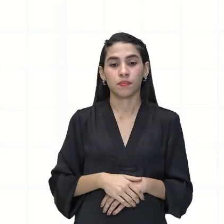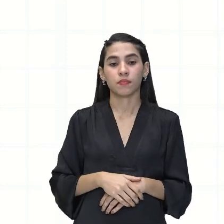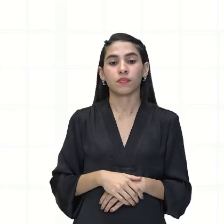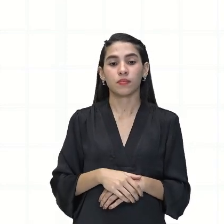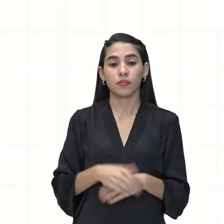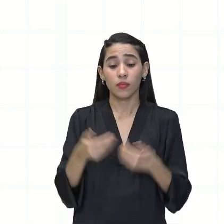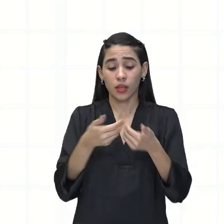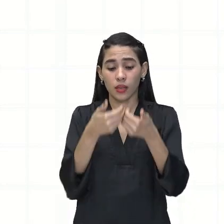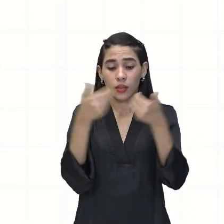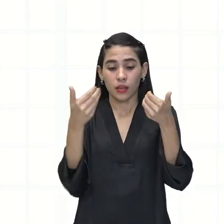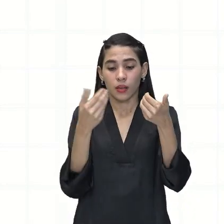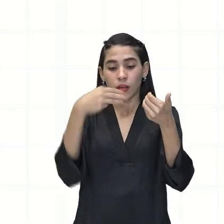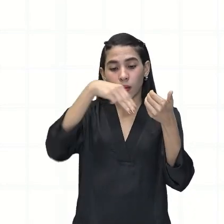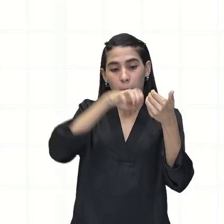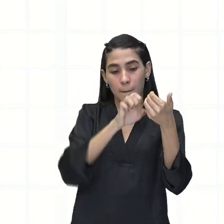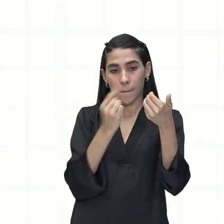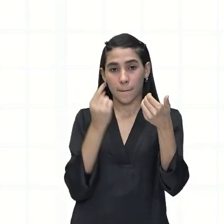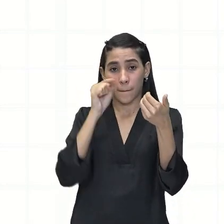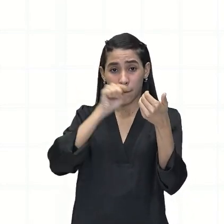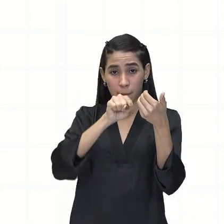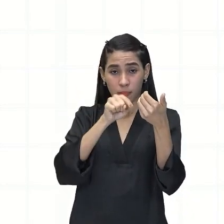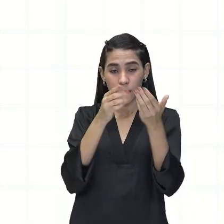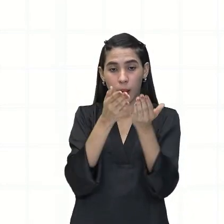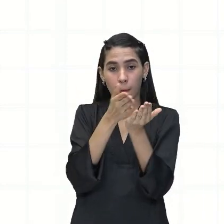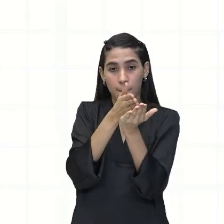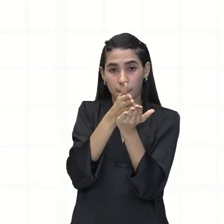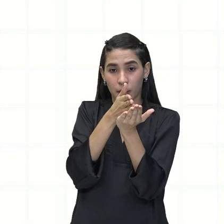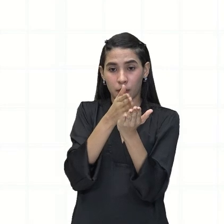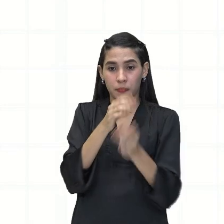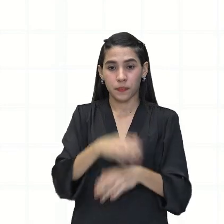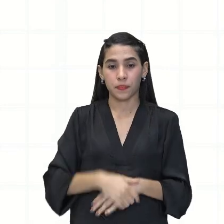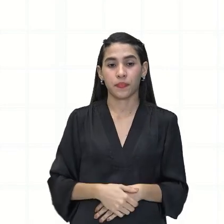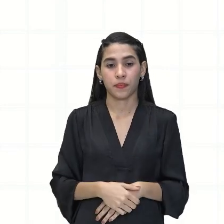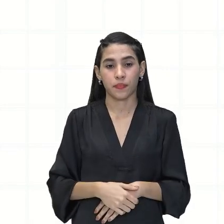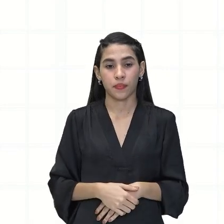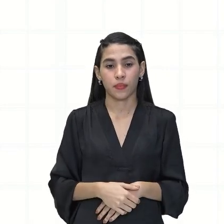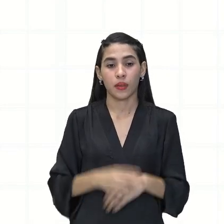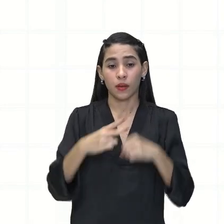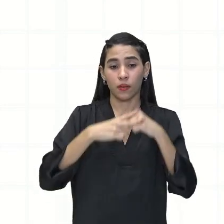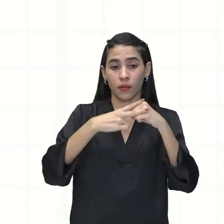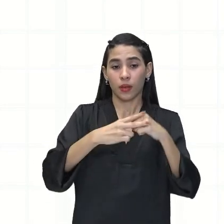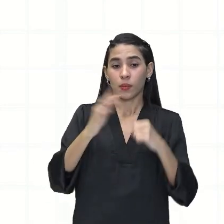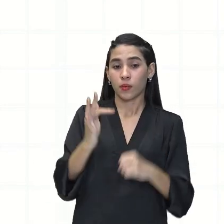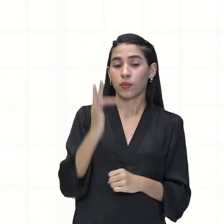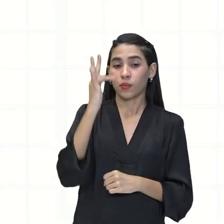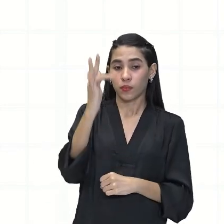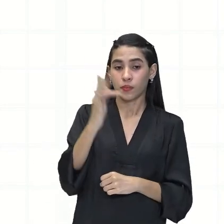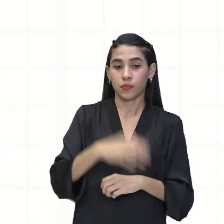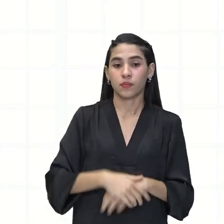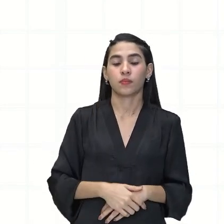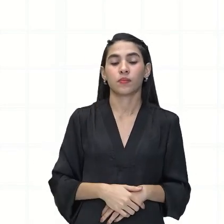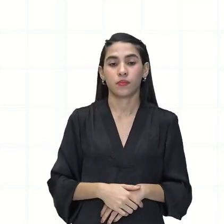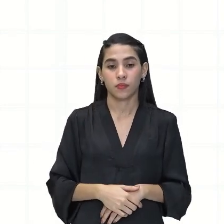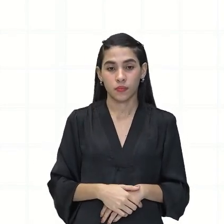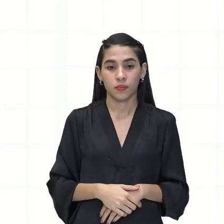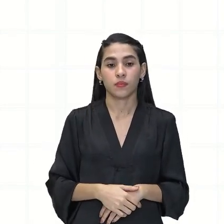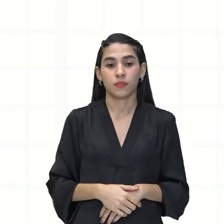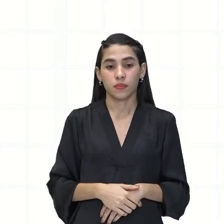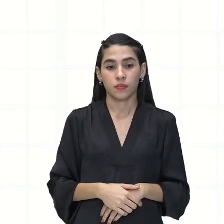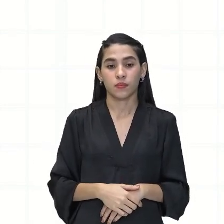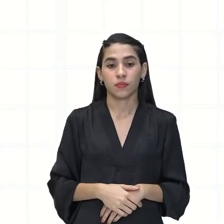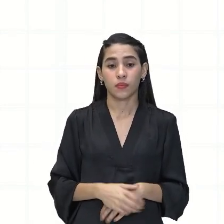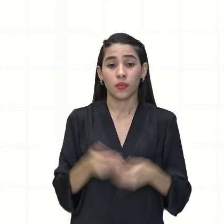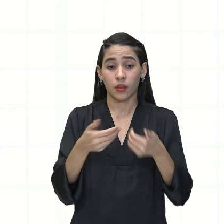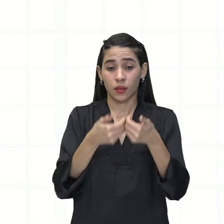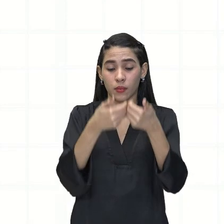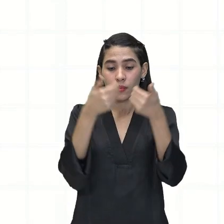do verbo. Então, veja aqui, ó, que está falando verbo, né? Futuro do presente. E aí ele foi e